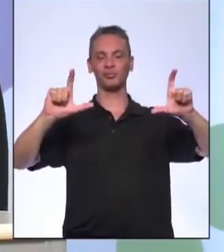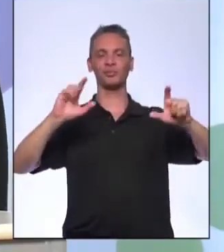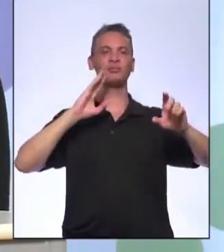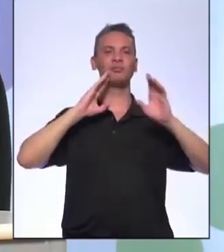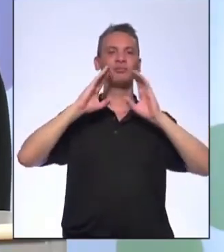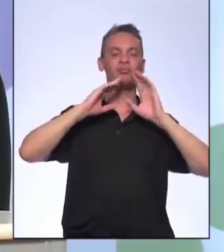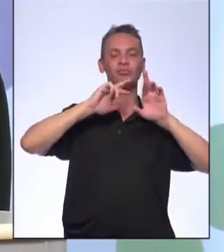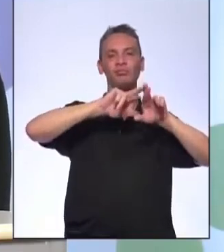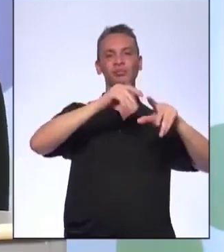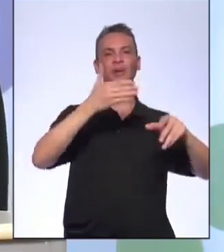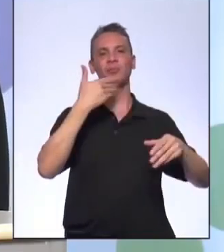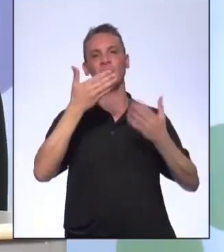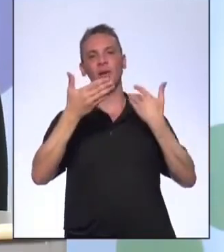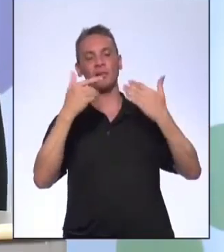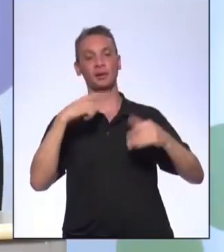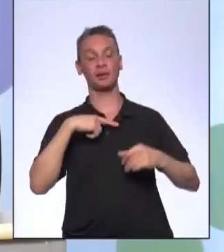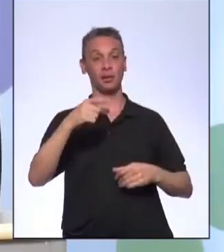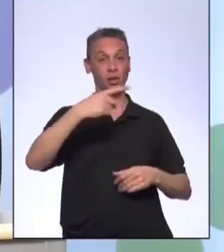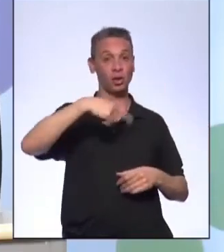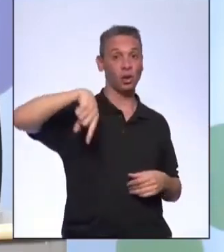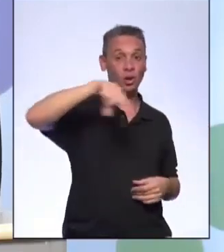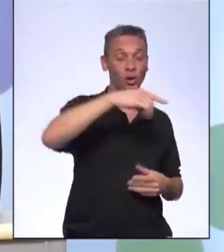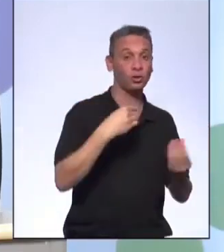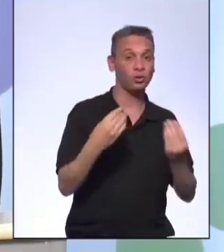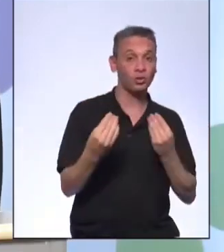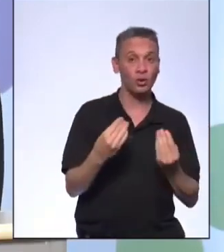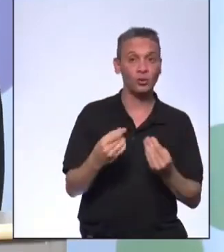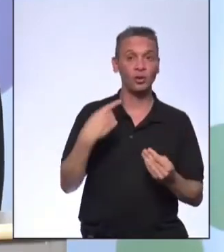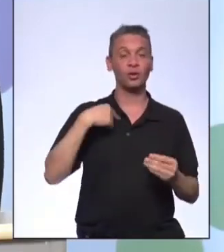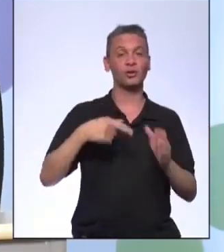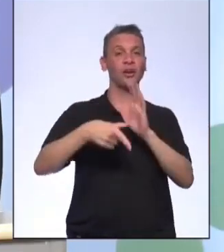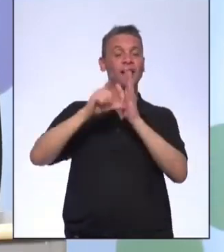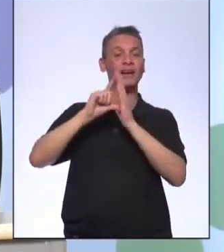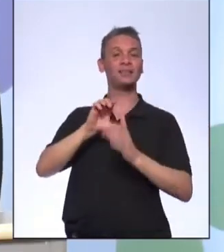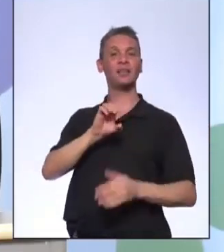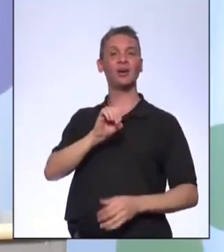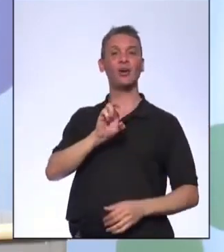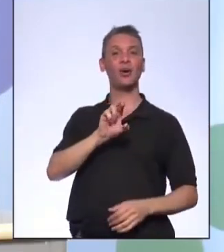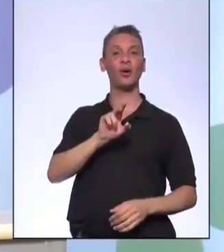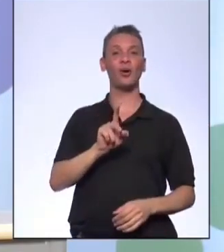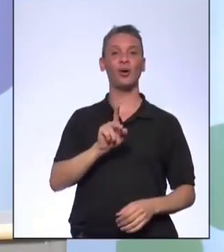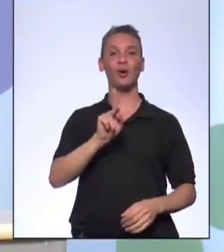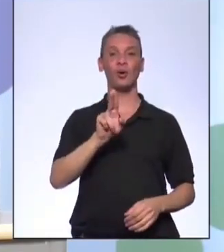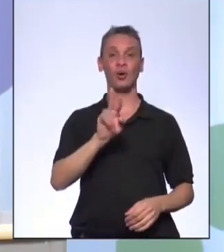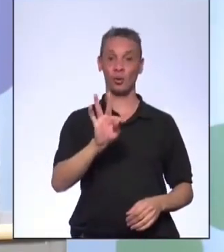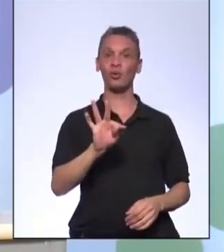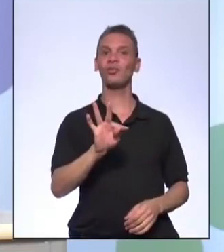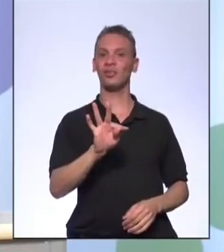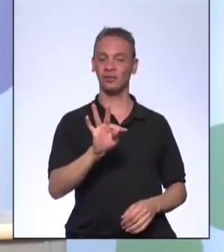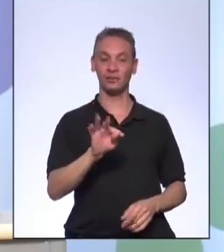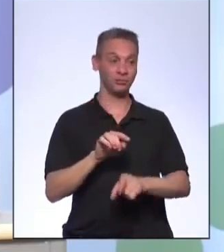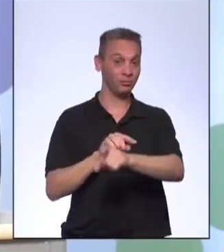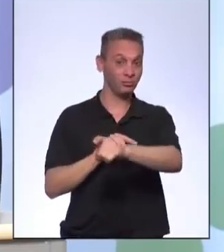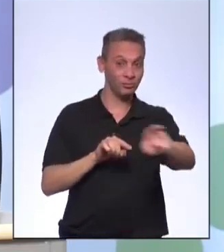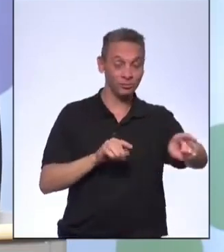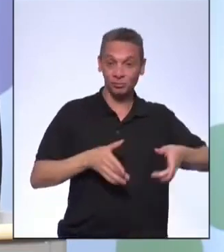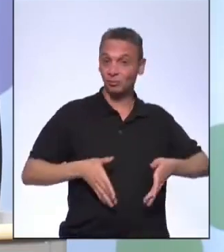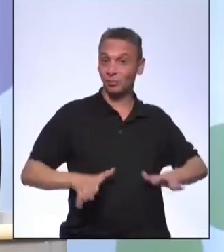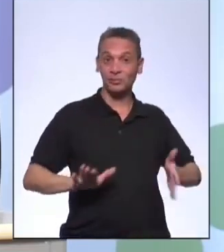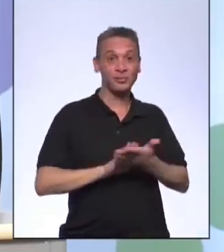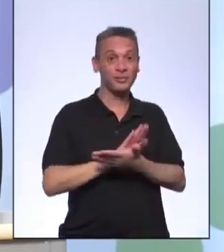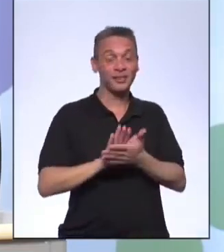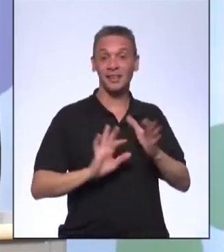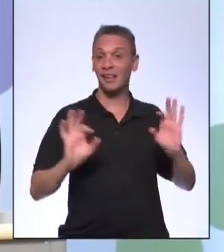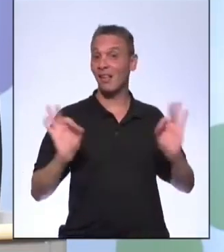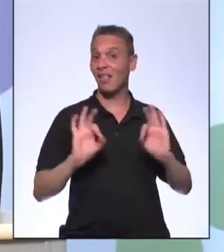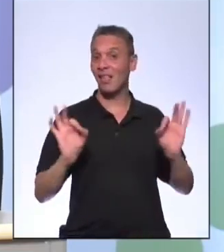blogs. Nós somos do tempo em que nós entramos no Orkut, né? O Orkut, vocês nem tinham nascido ainda quando terminou